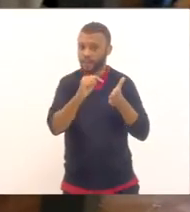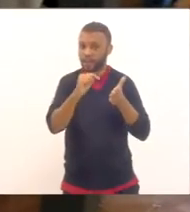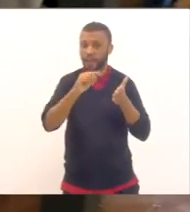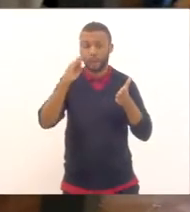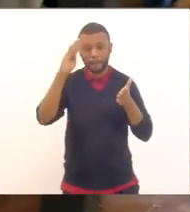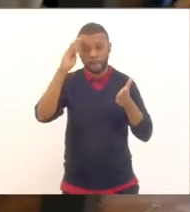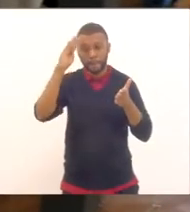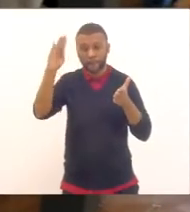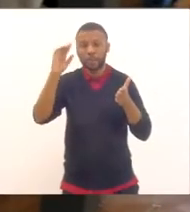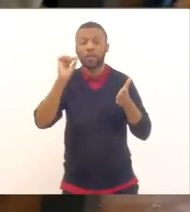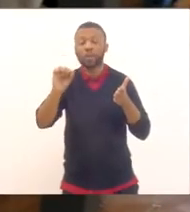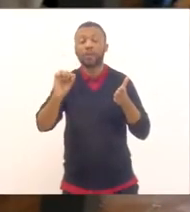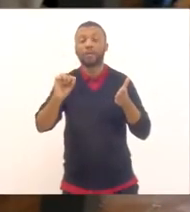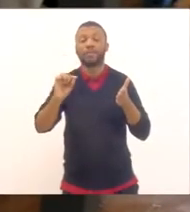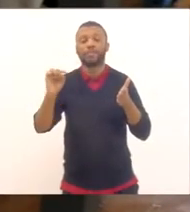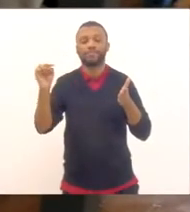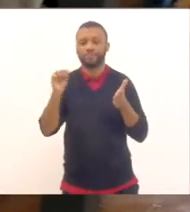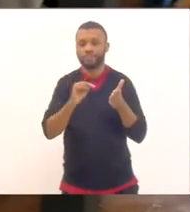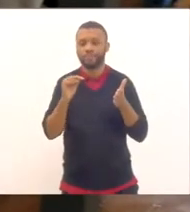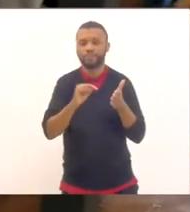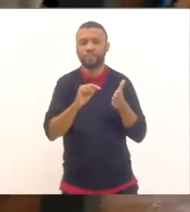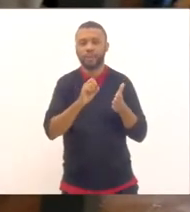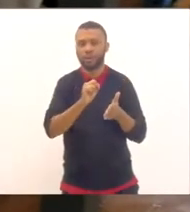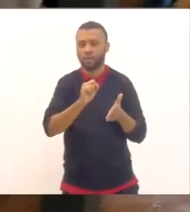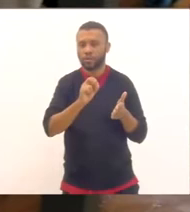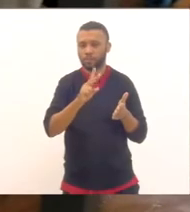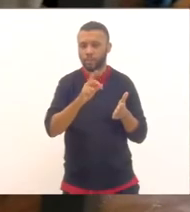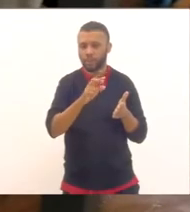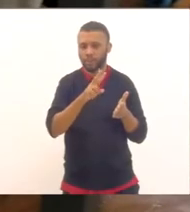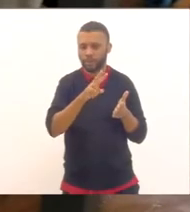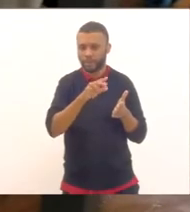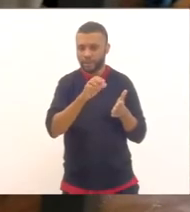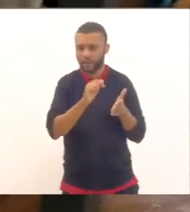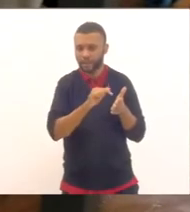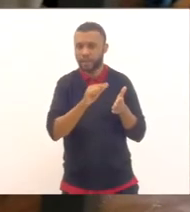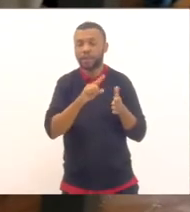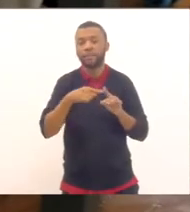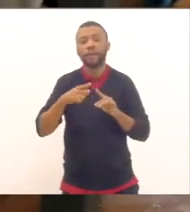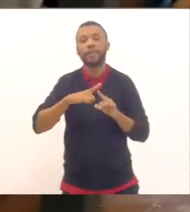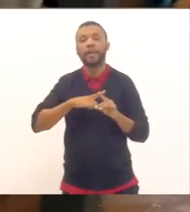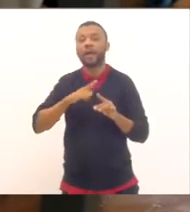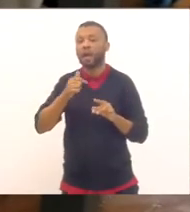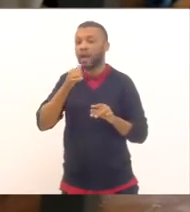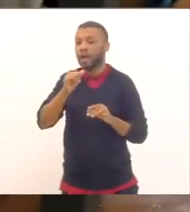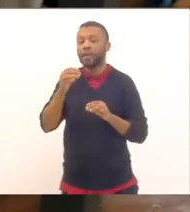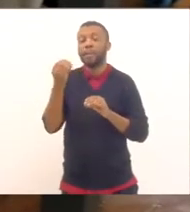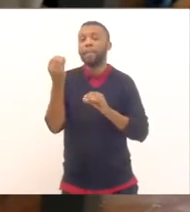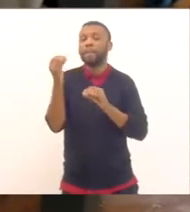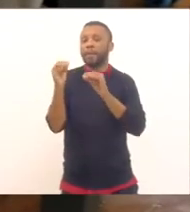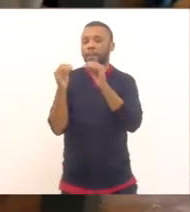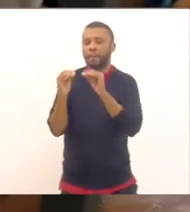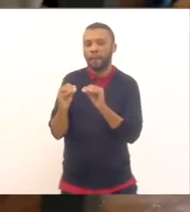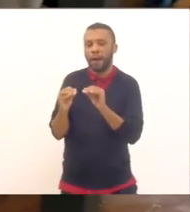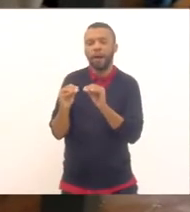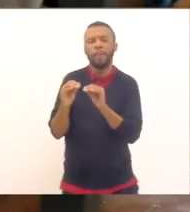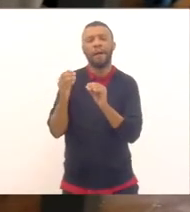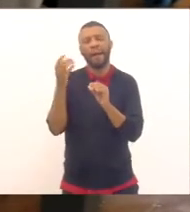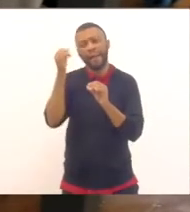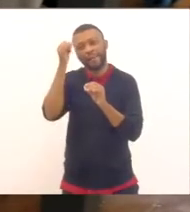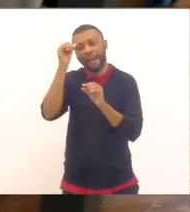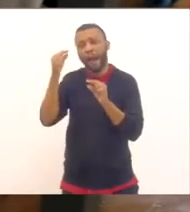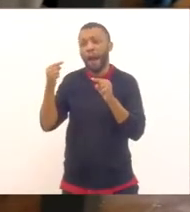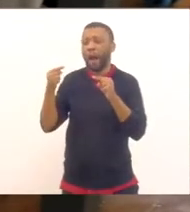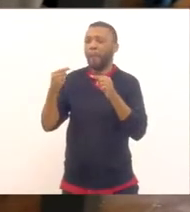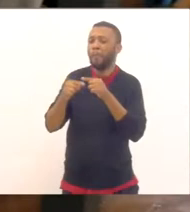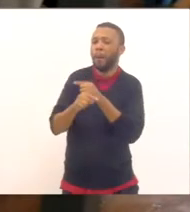disso uma uma preenchimento automático da SuperVia para manter divergência